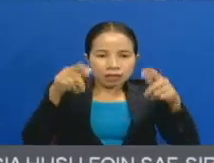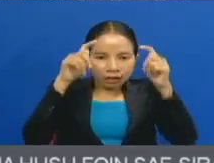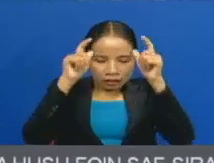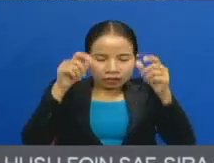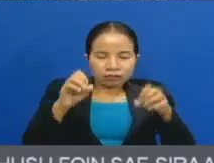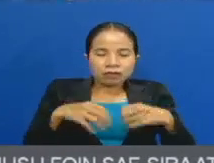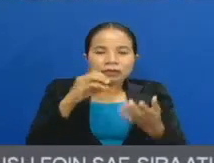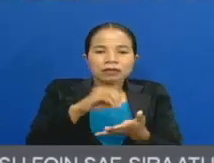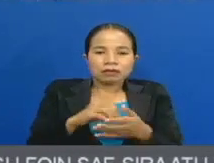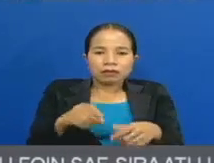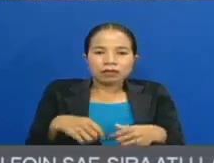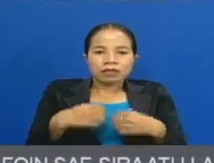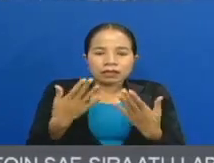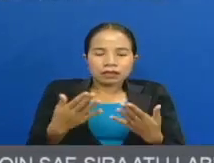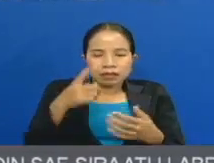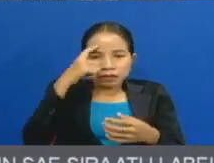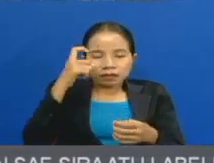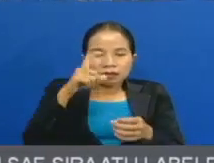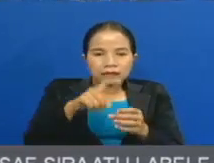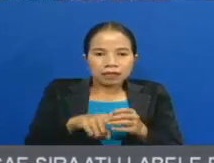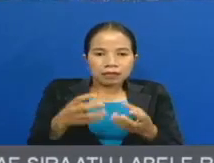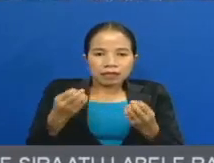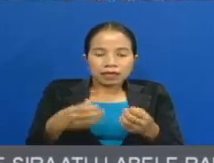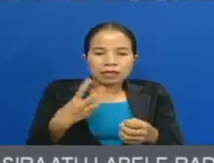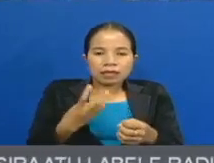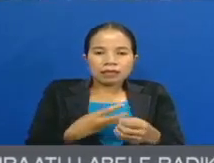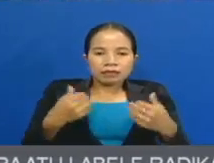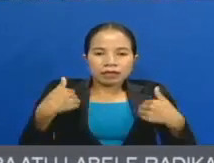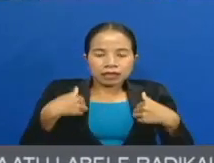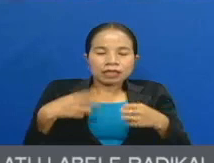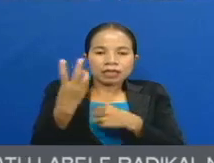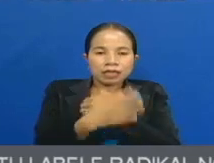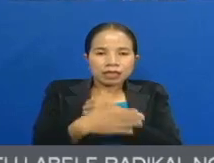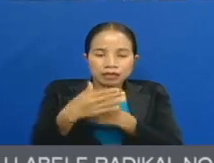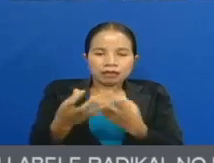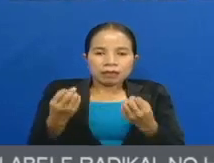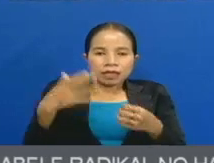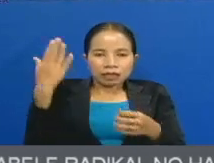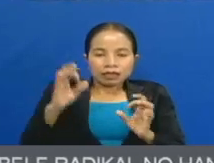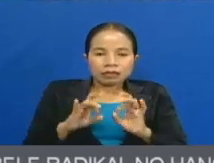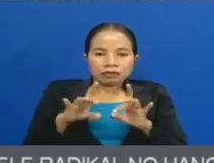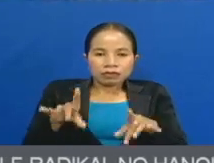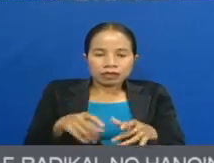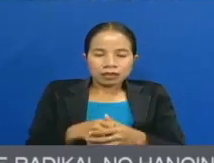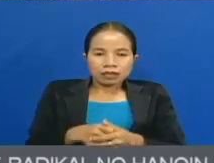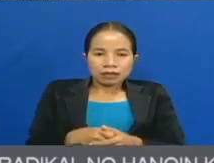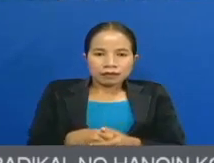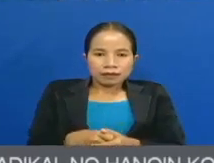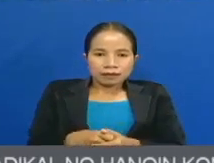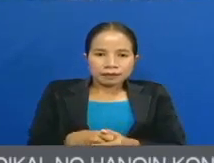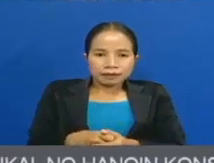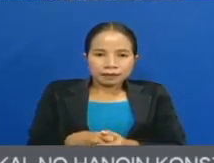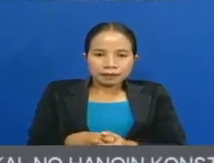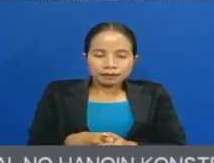tal ir. Também, mina, né? Balo e Itinerai, Balo e Mania. Nem a necessidade de ter o vizinho Caric, e de onde todos,